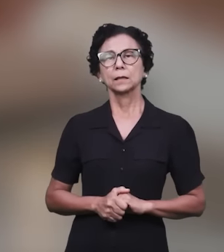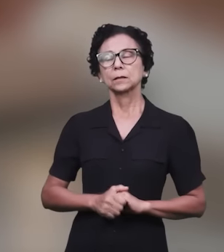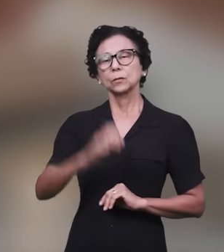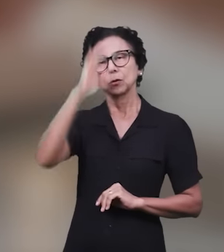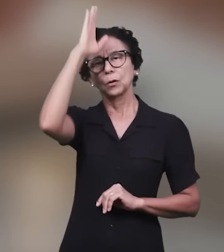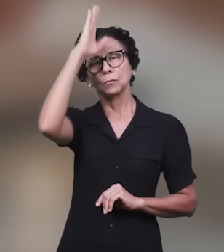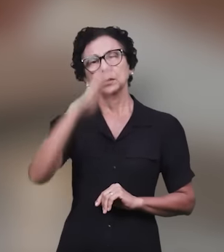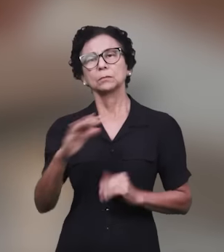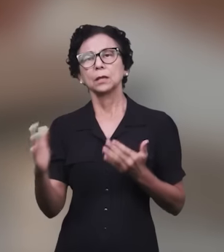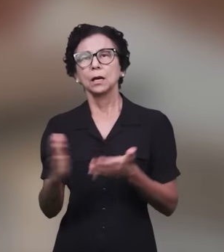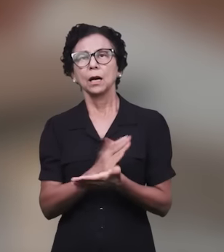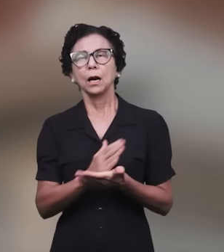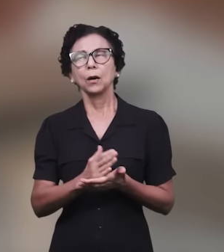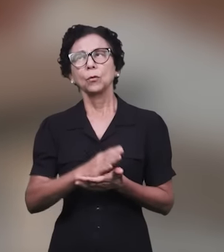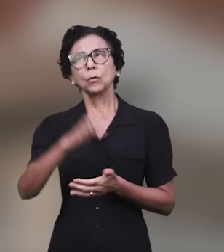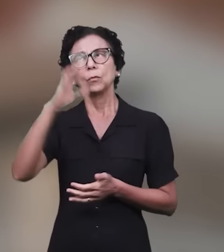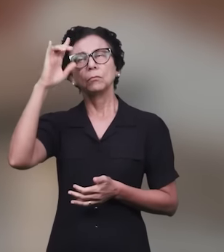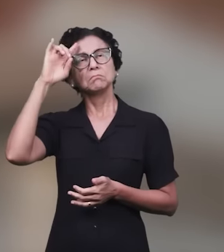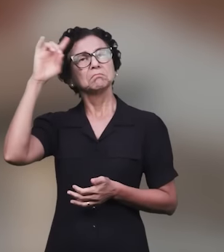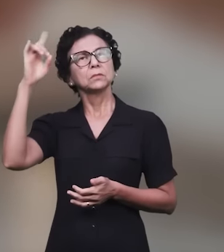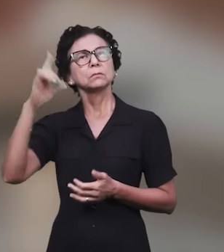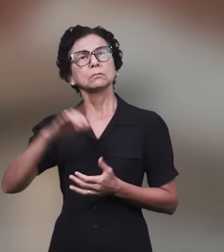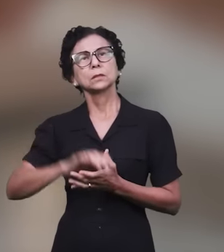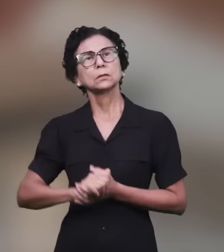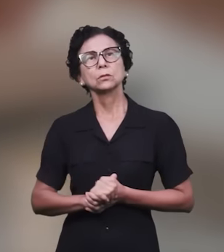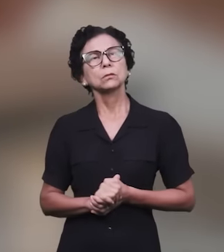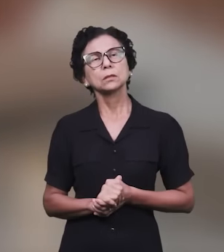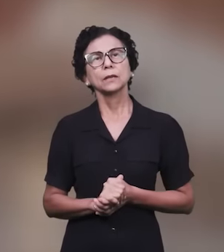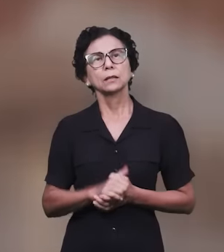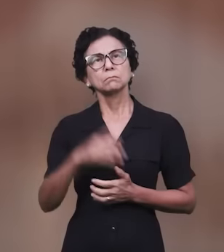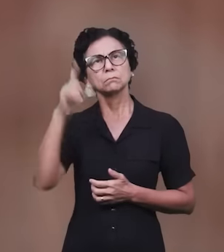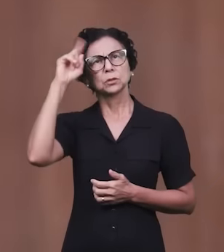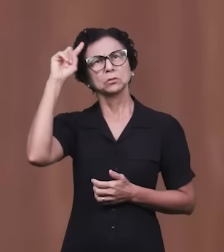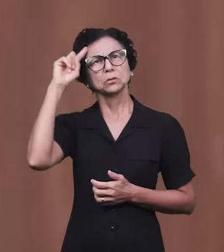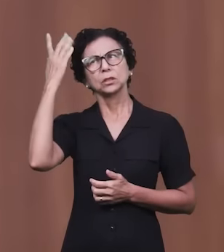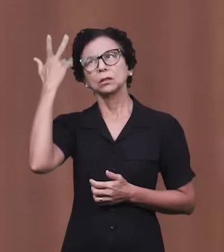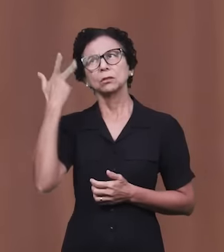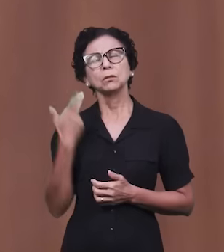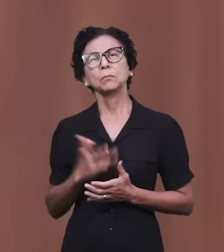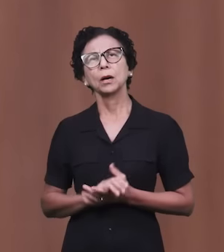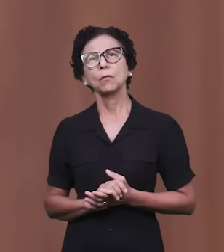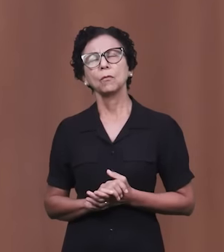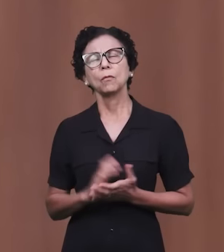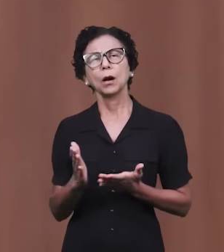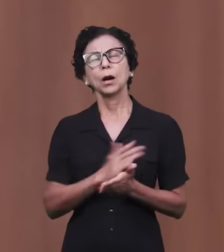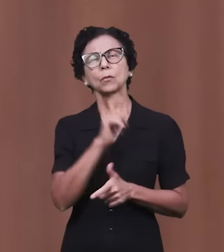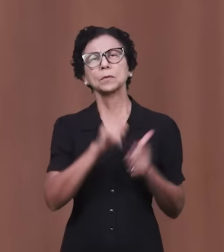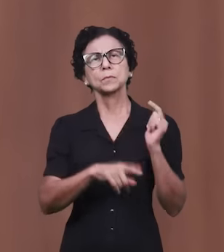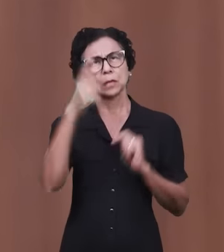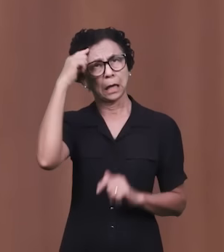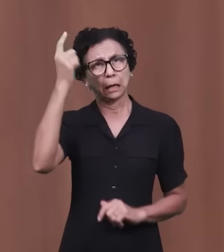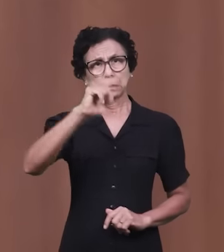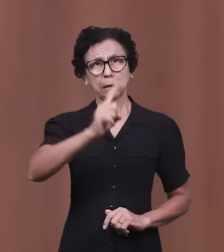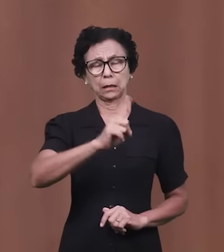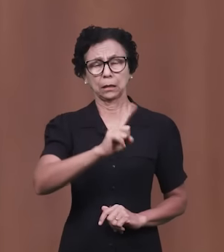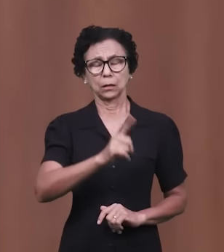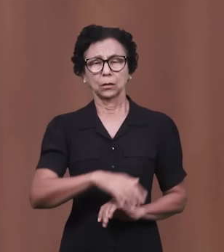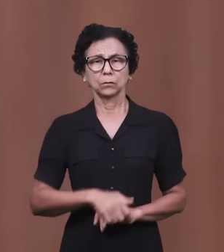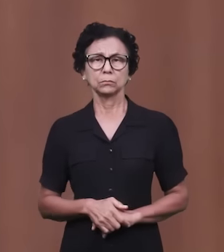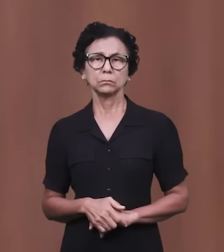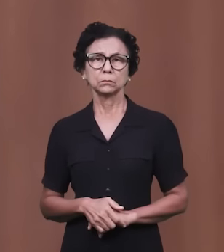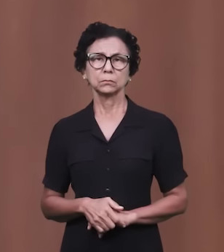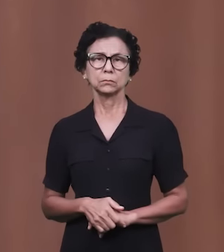dia, mas a outra julga igual todos os dias. Ou seja, quem quer guardar um dia, pode guardar. Agora, quem quer guardar